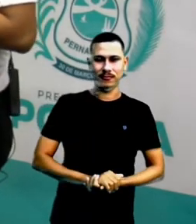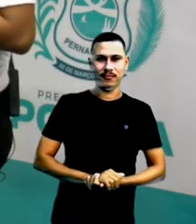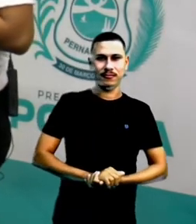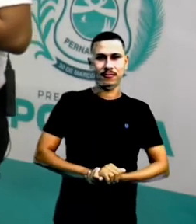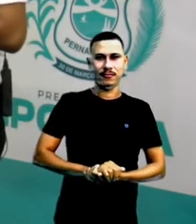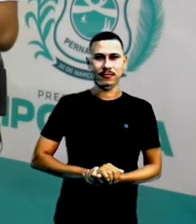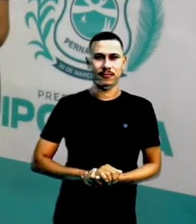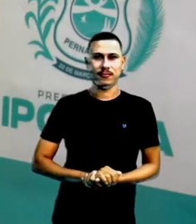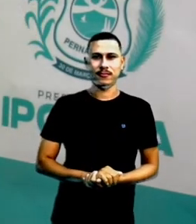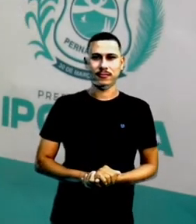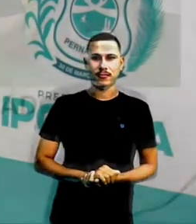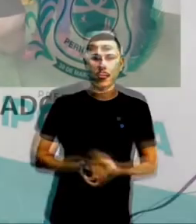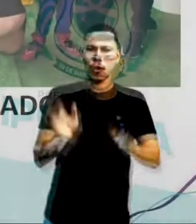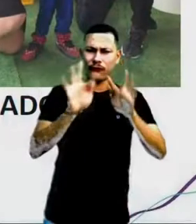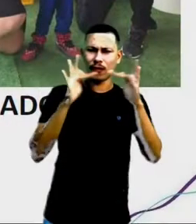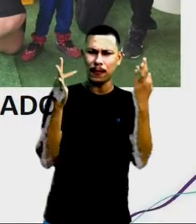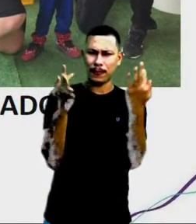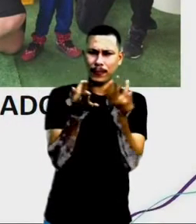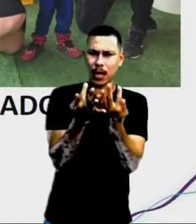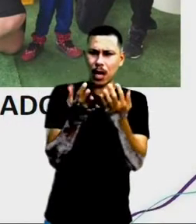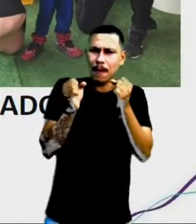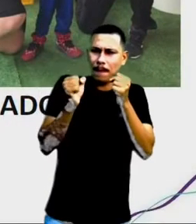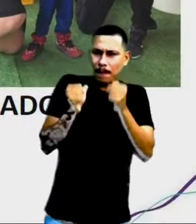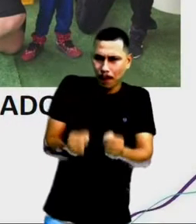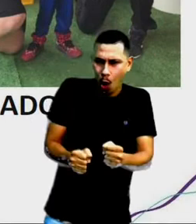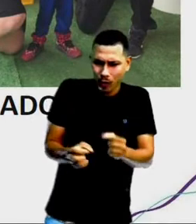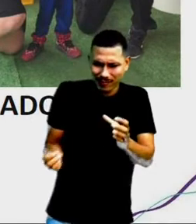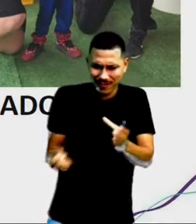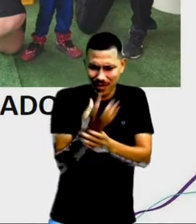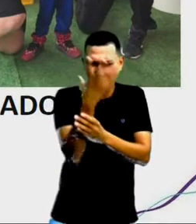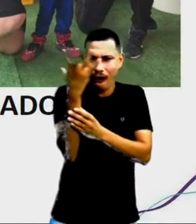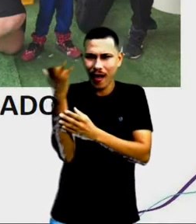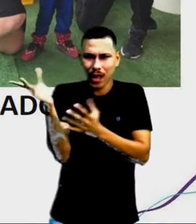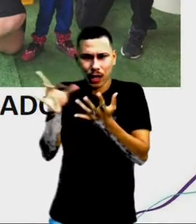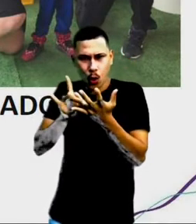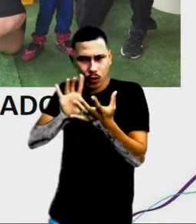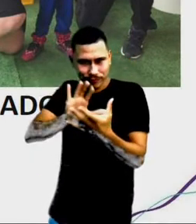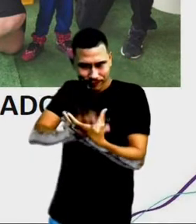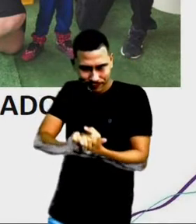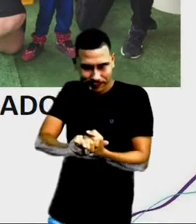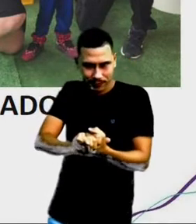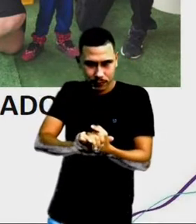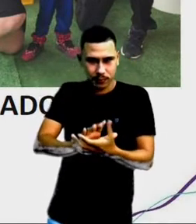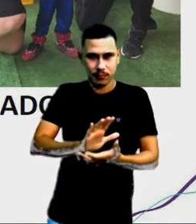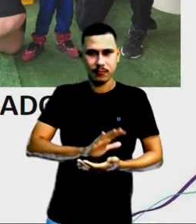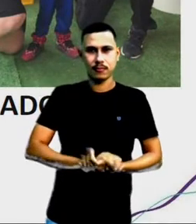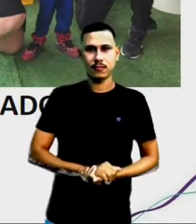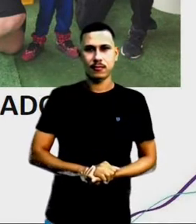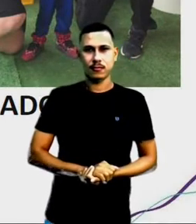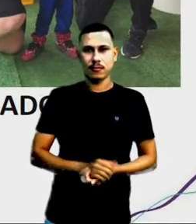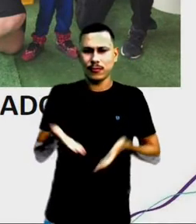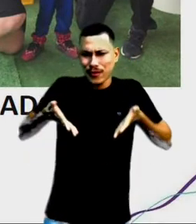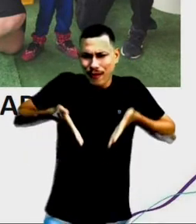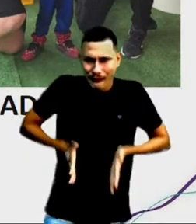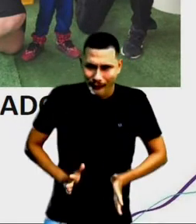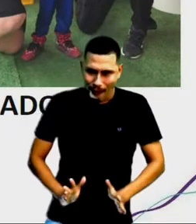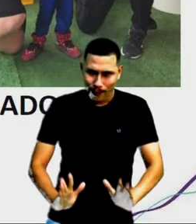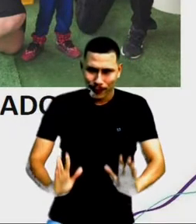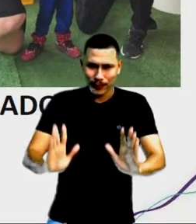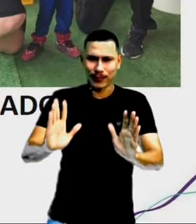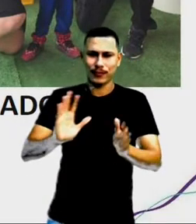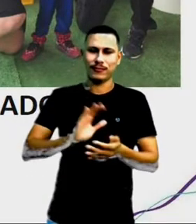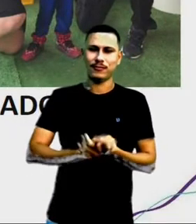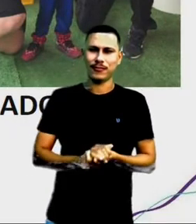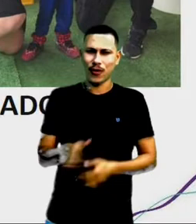As famílias podem ser formadas através do casamento, do nascimento de uma